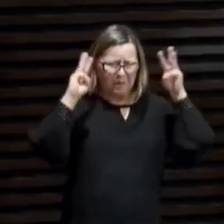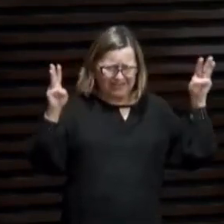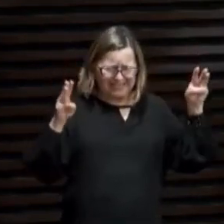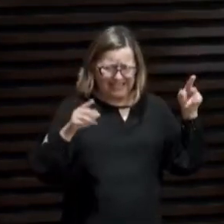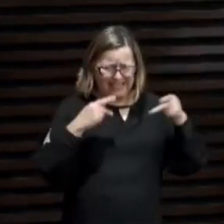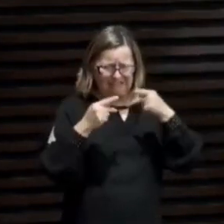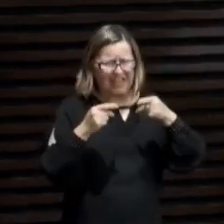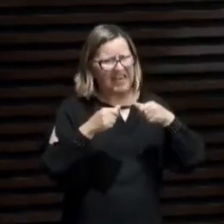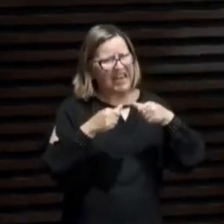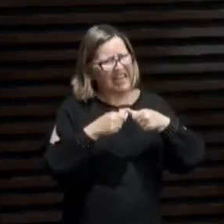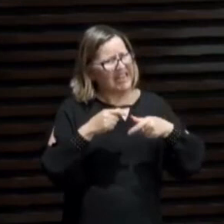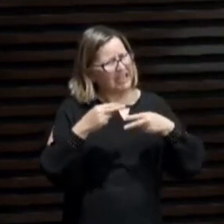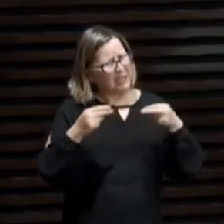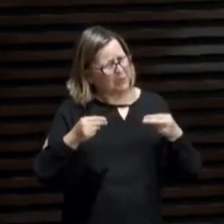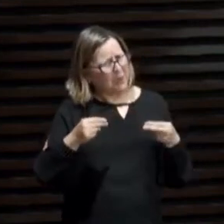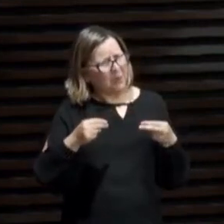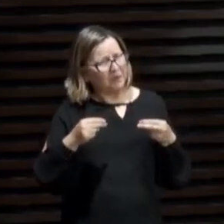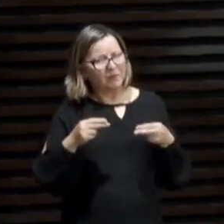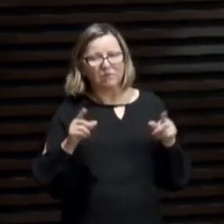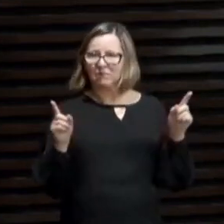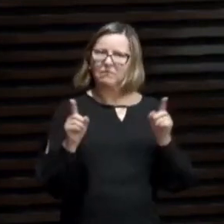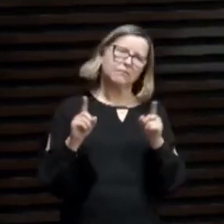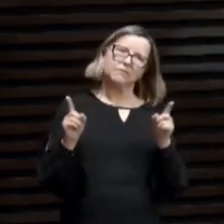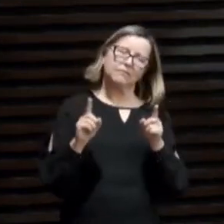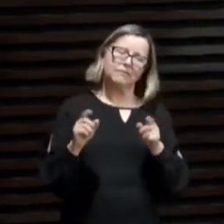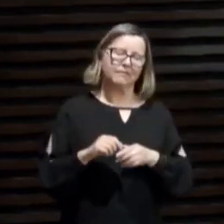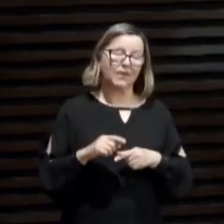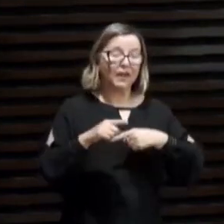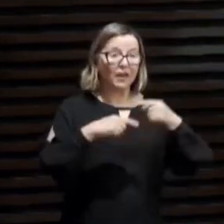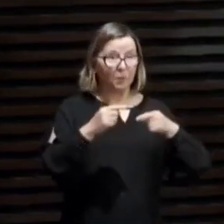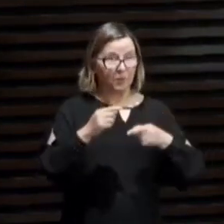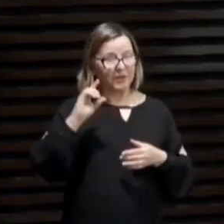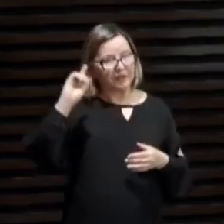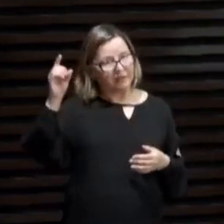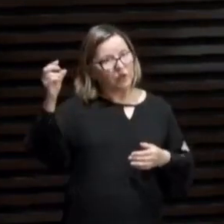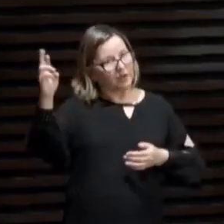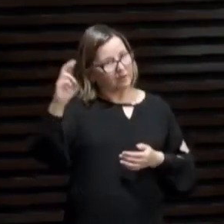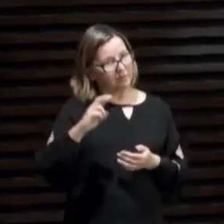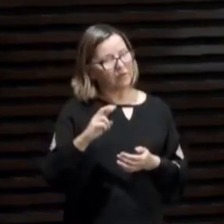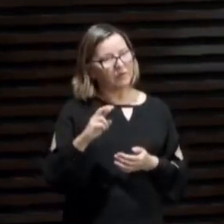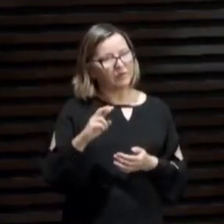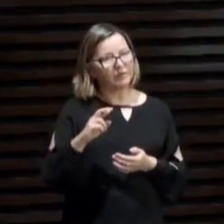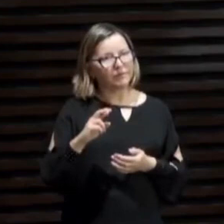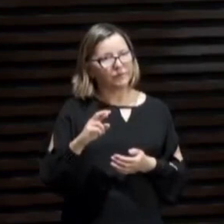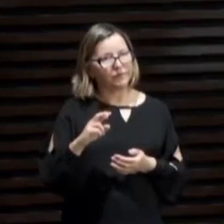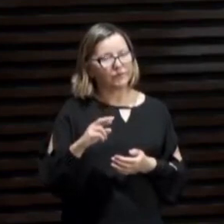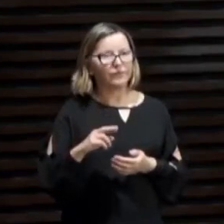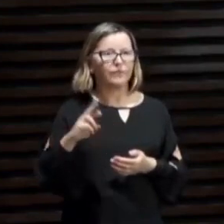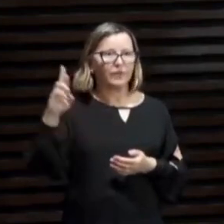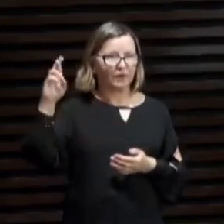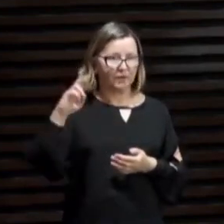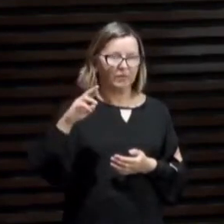Não. Tanto que não, que depois, na sequência, Deus vai responder ele. E Deus responde